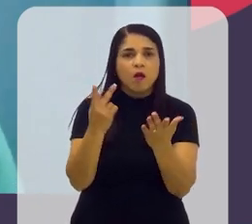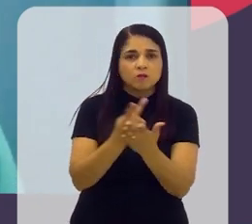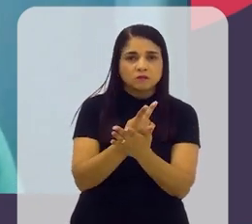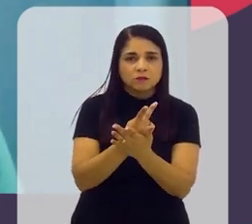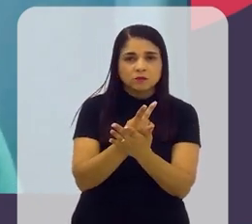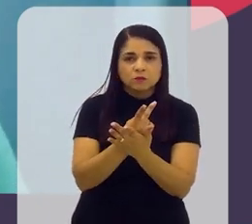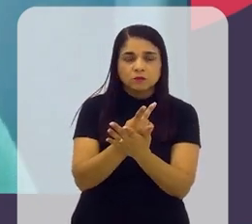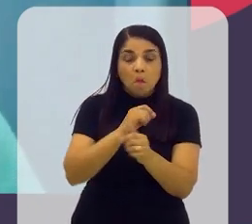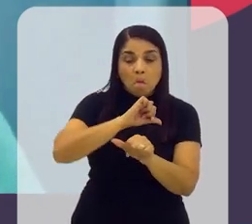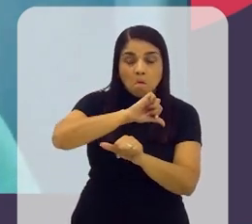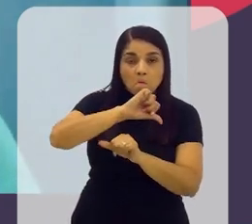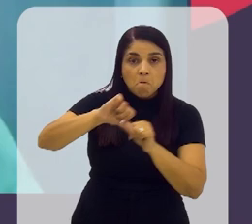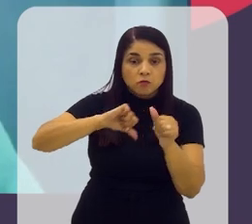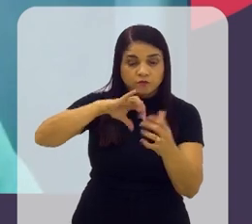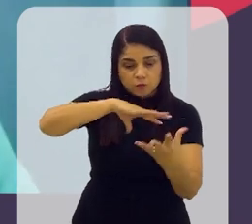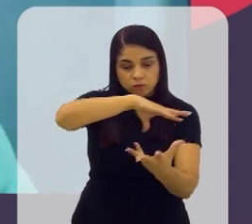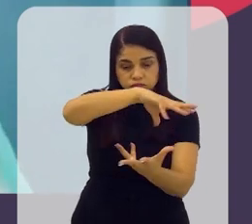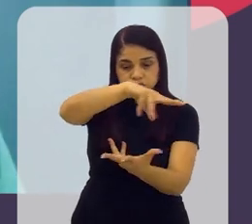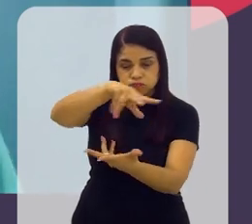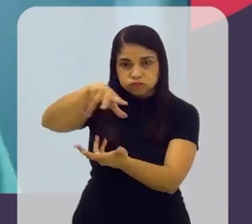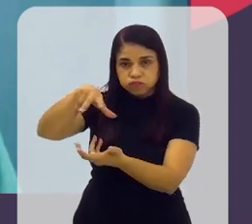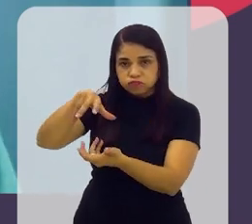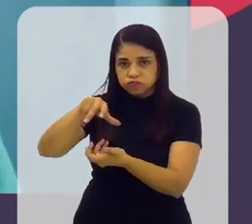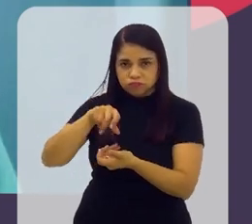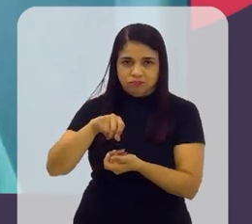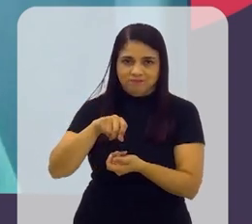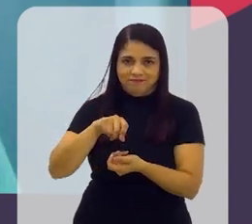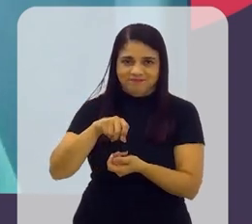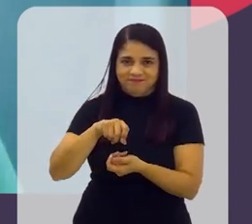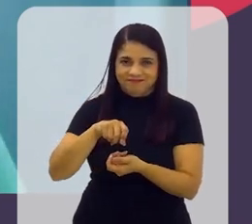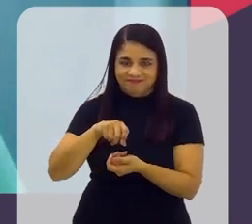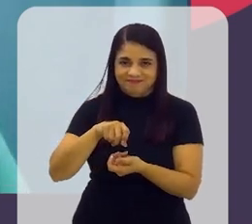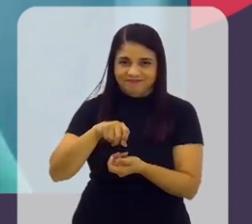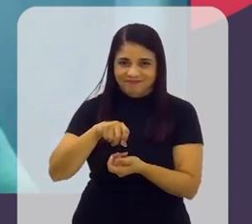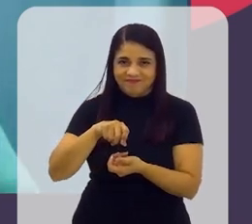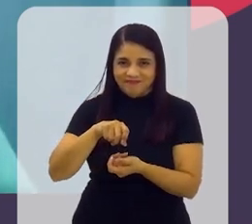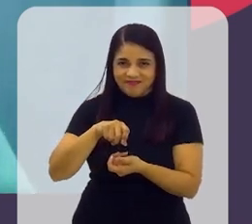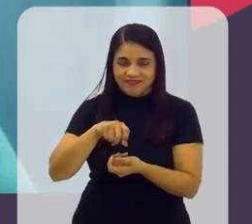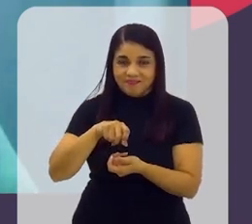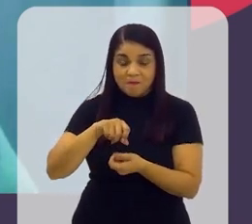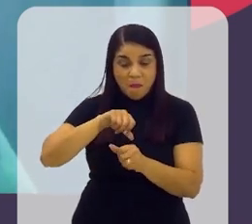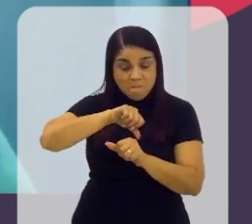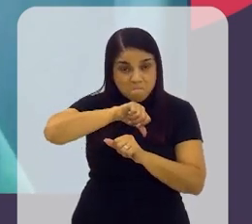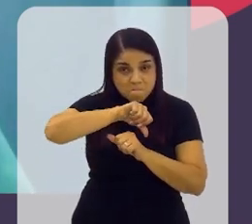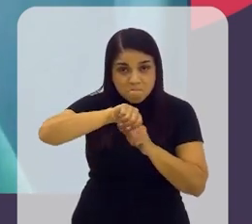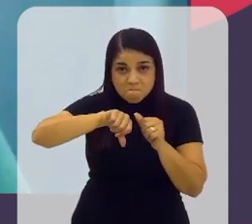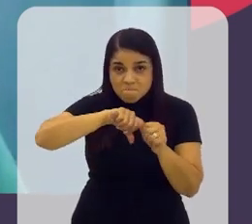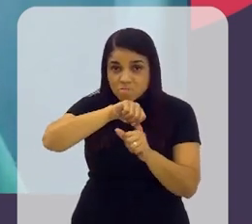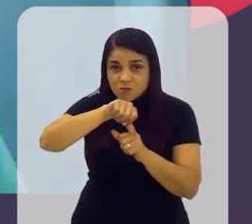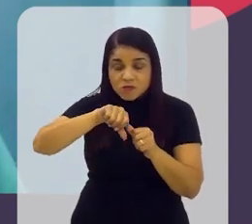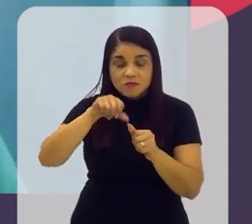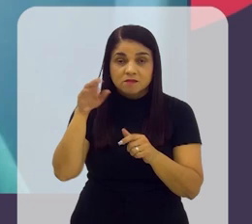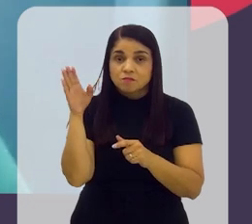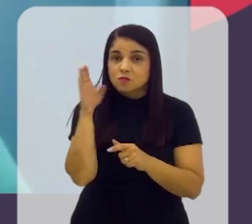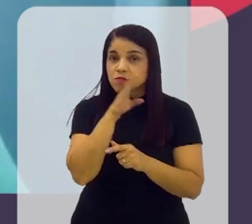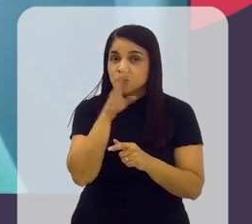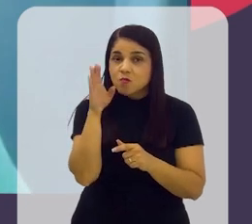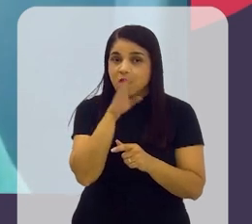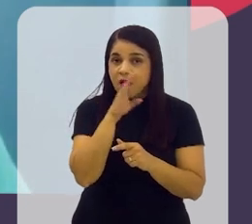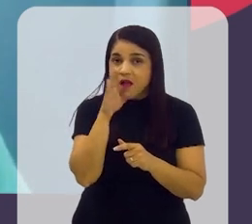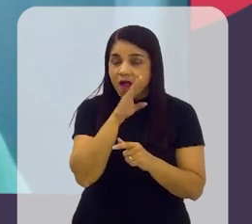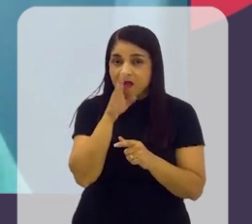toda uma série de modificações que a gente fez na superfície do nosso planeta. E aí, por conta dessas mudanças numa velocidade